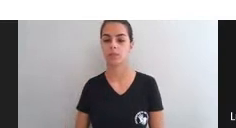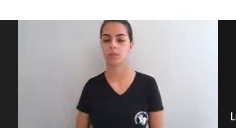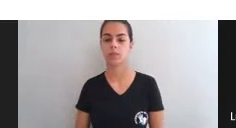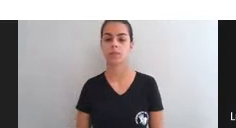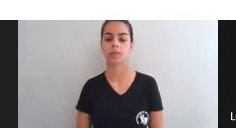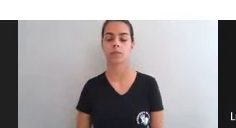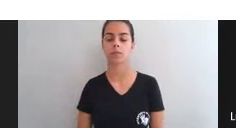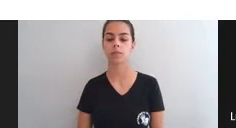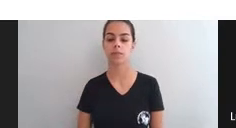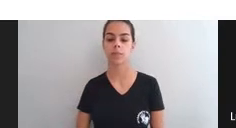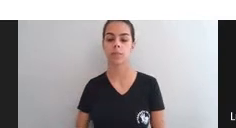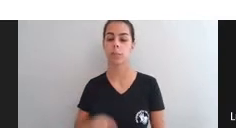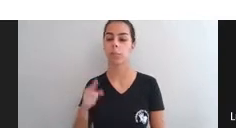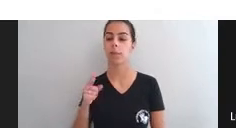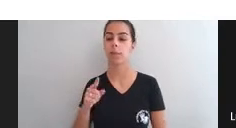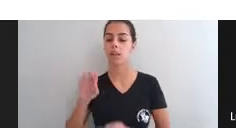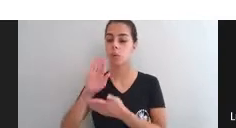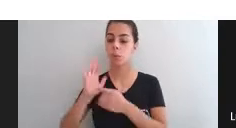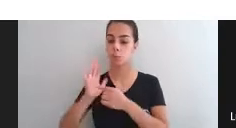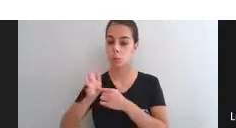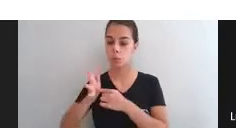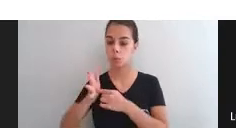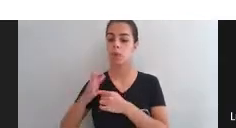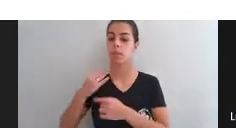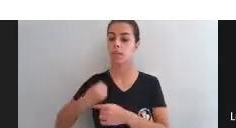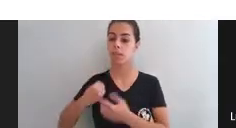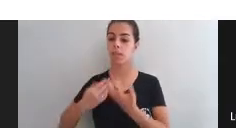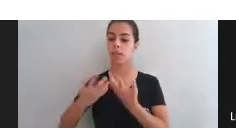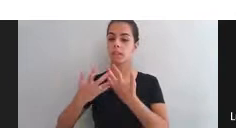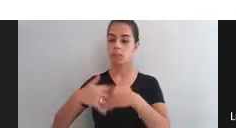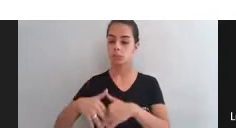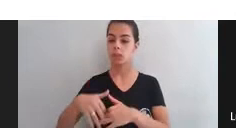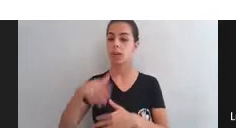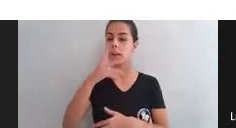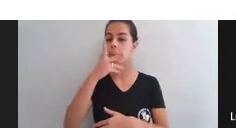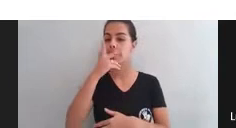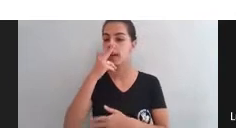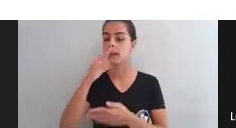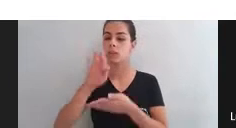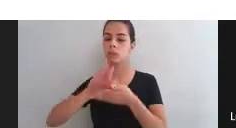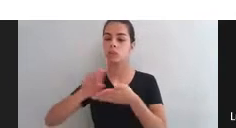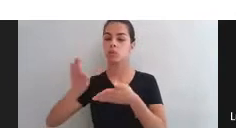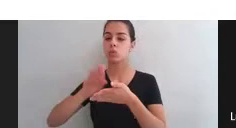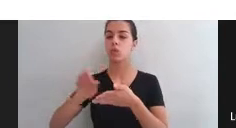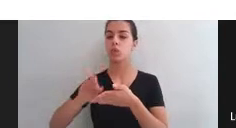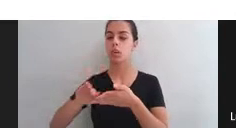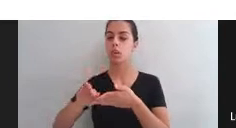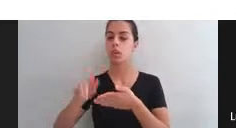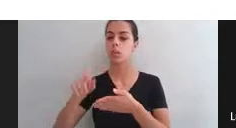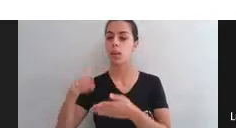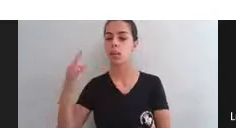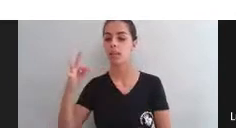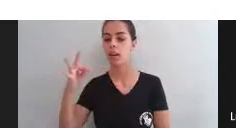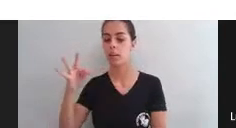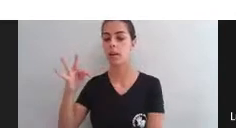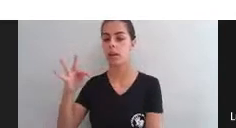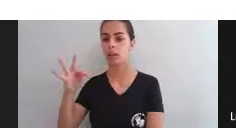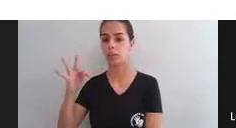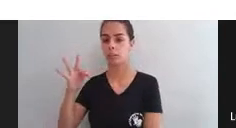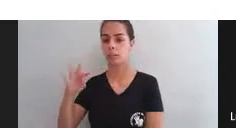o motor ele vai funcionar como se ele estivesse tirando um determinado trabalho líquido delta aqui da